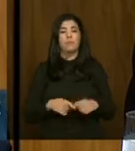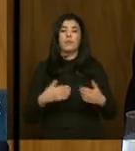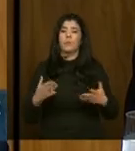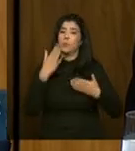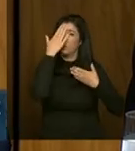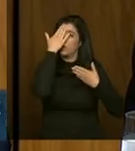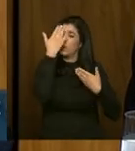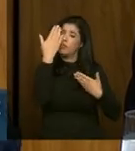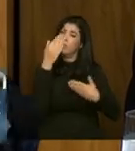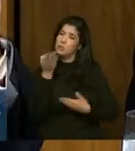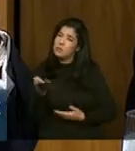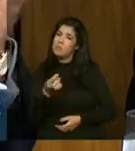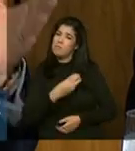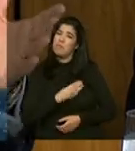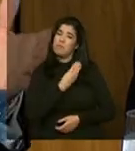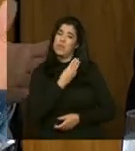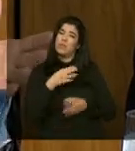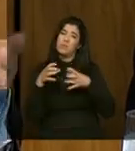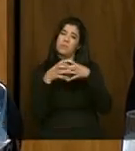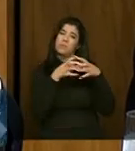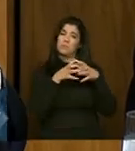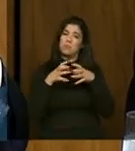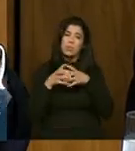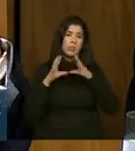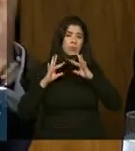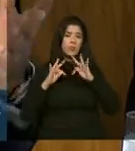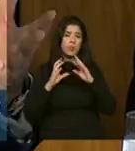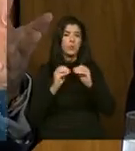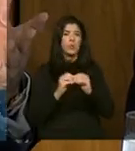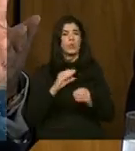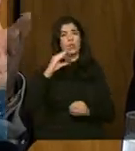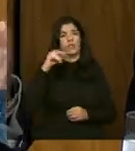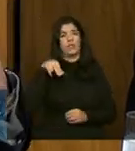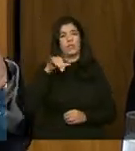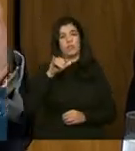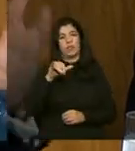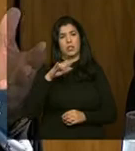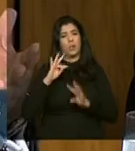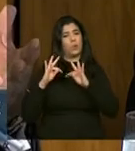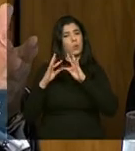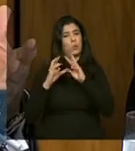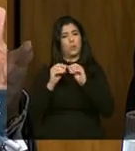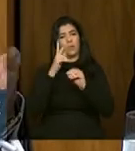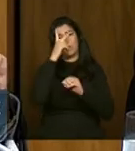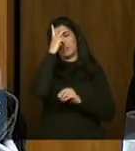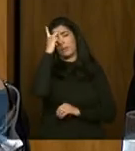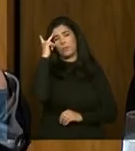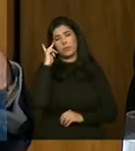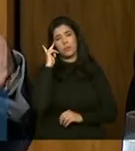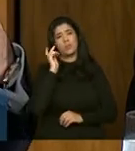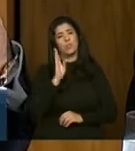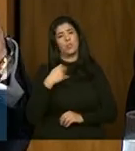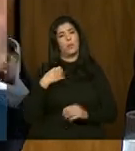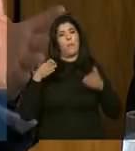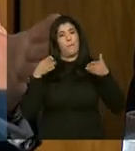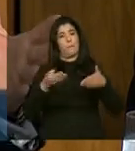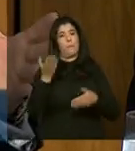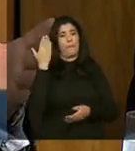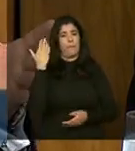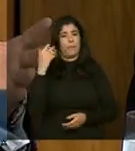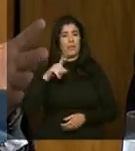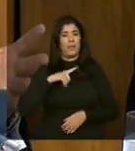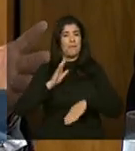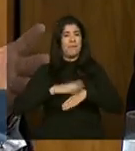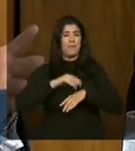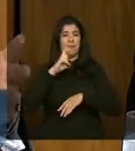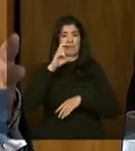muito obrigado. Nossa equipe toda da CNI, com todas as pessoas que participaram, tem mais de